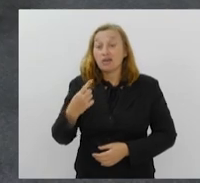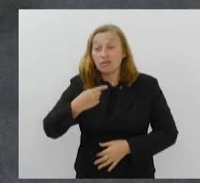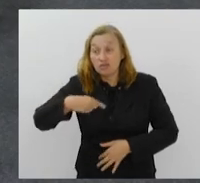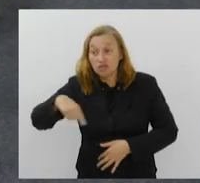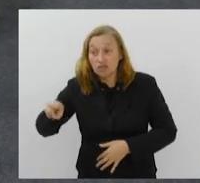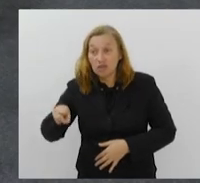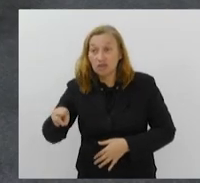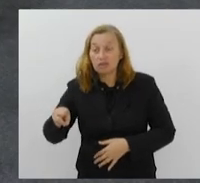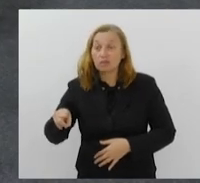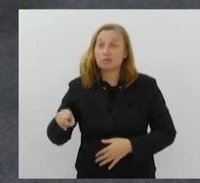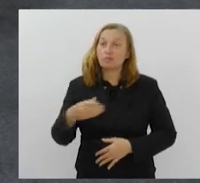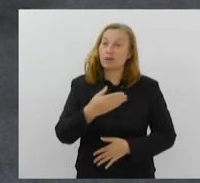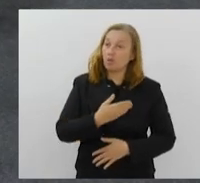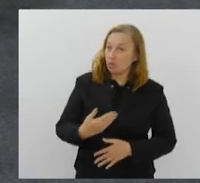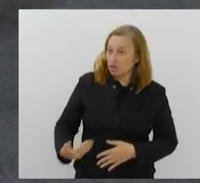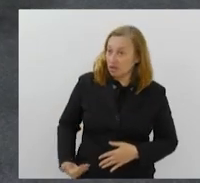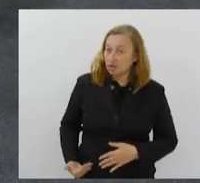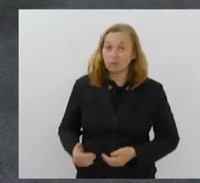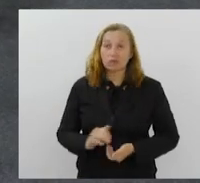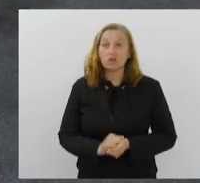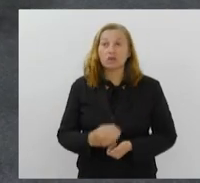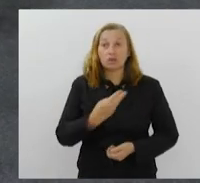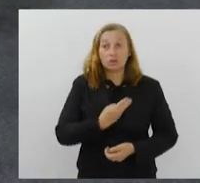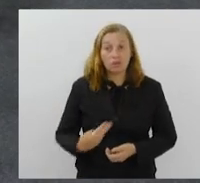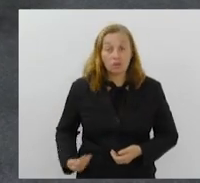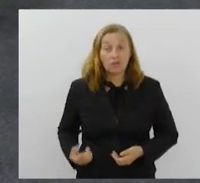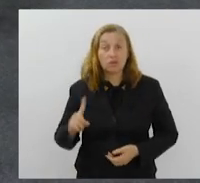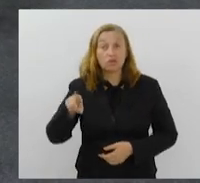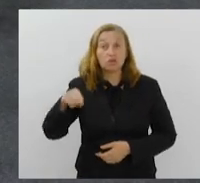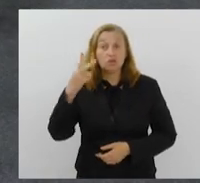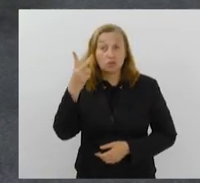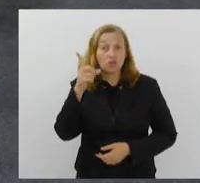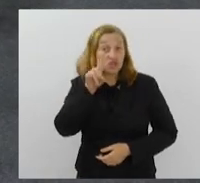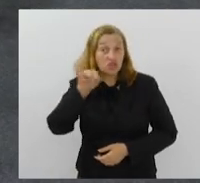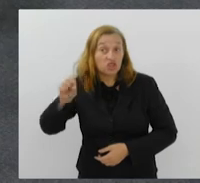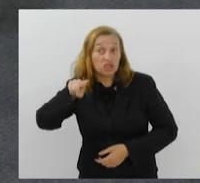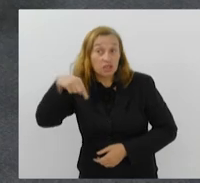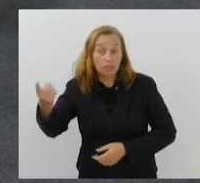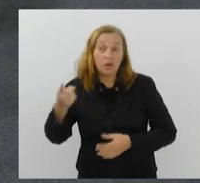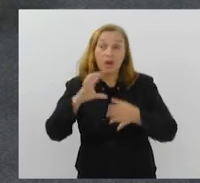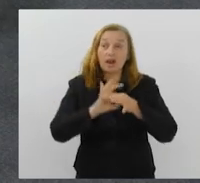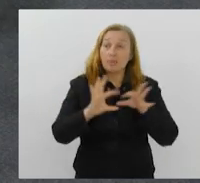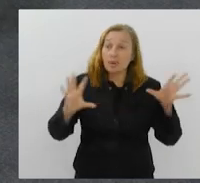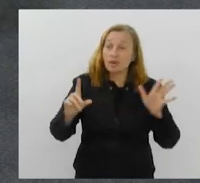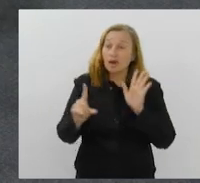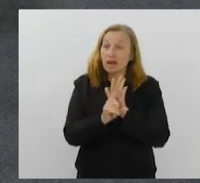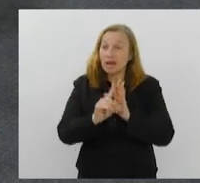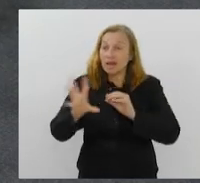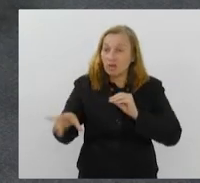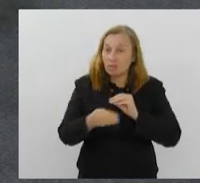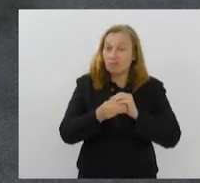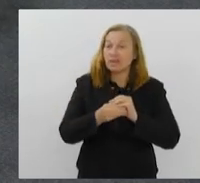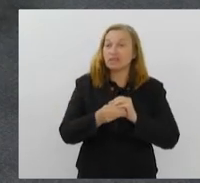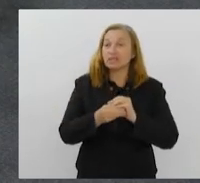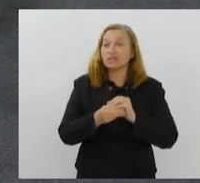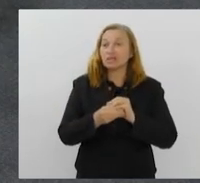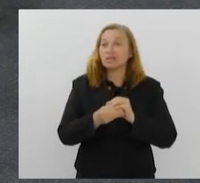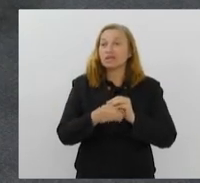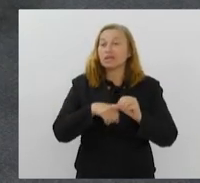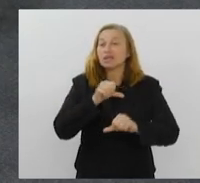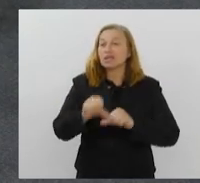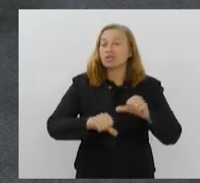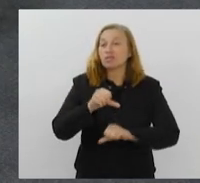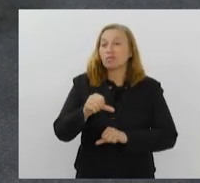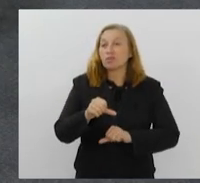governador. E o governador, 2 dias depois, sancionou a lei complementar e virou, no